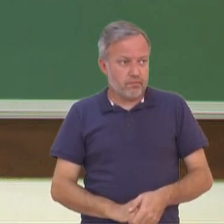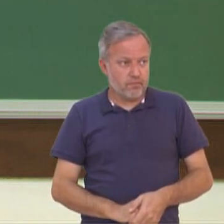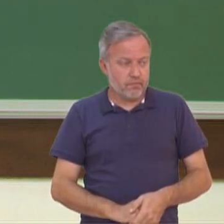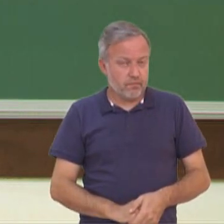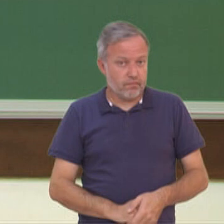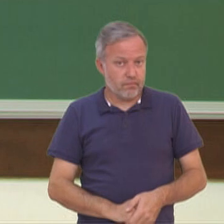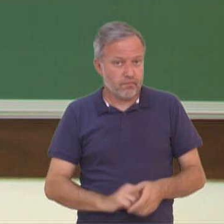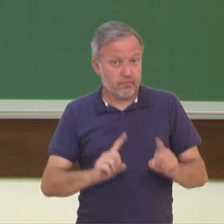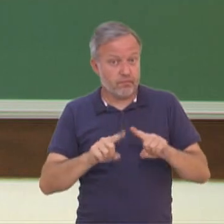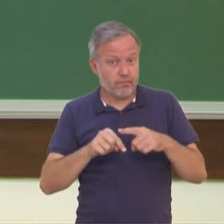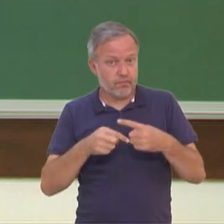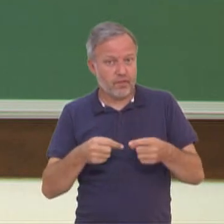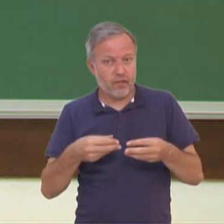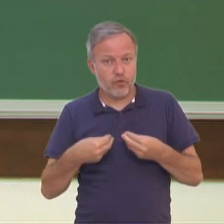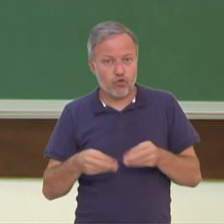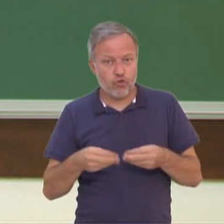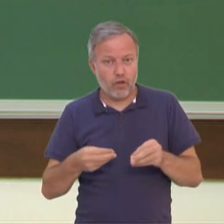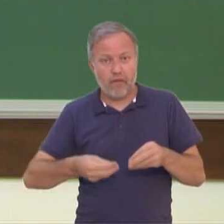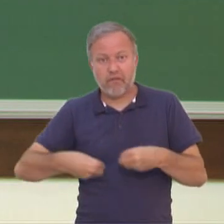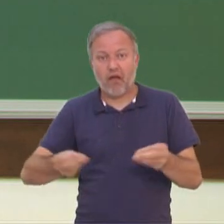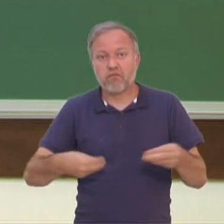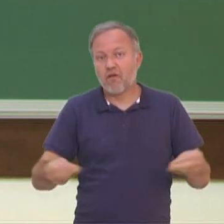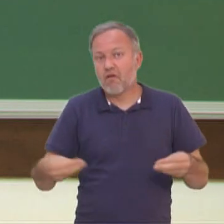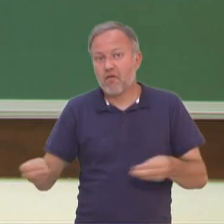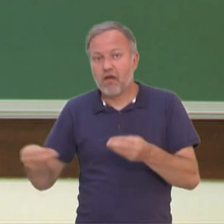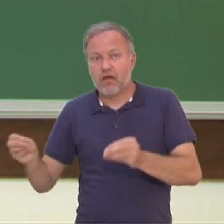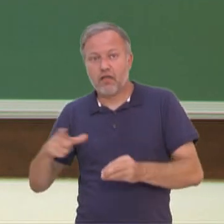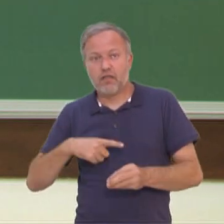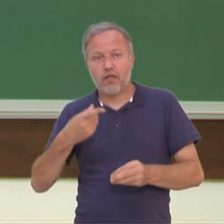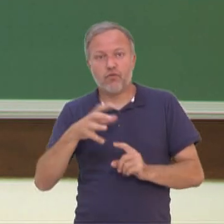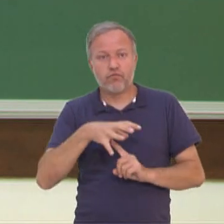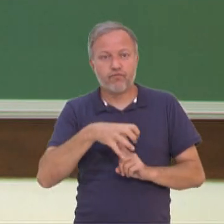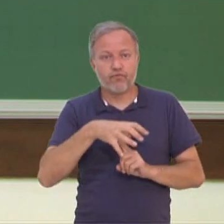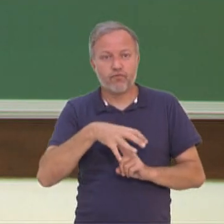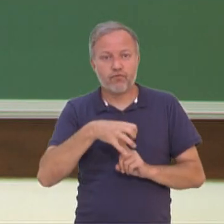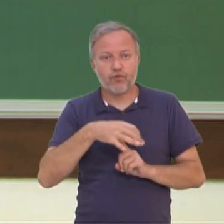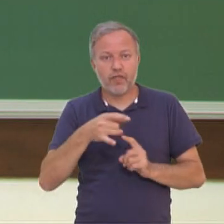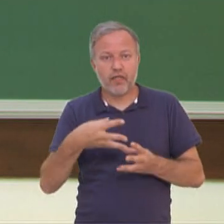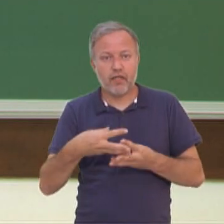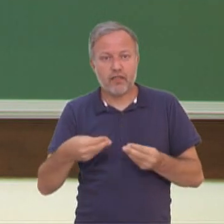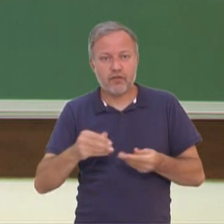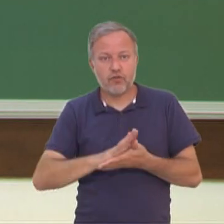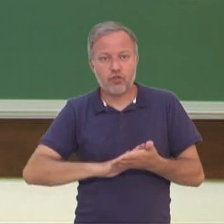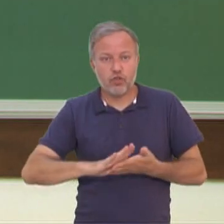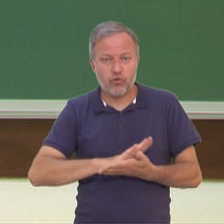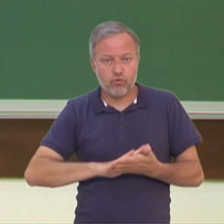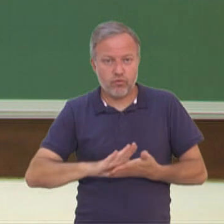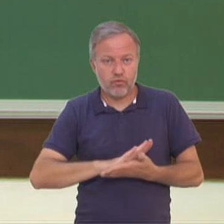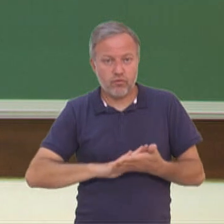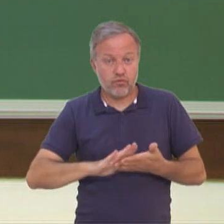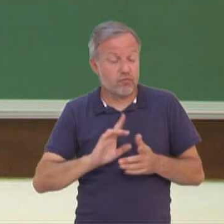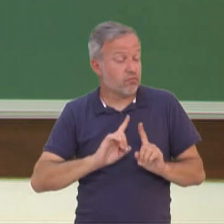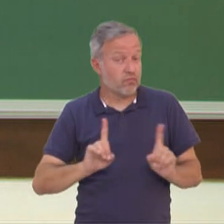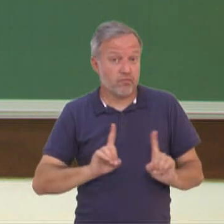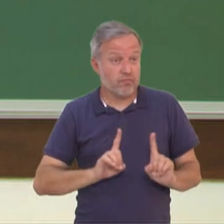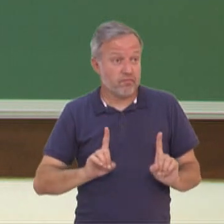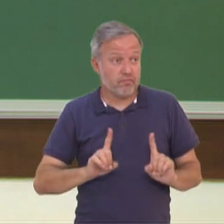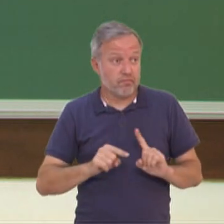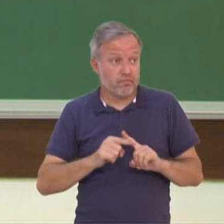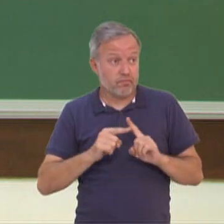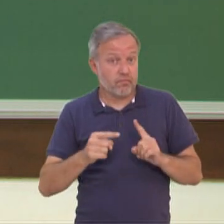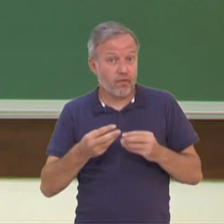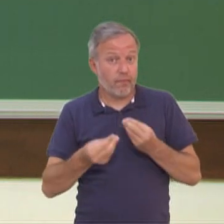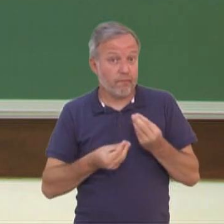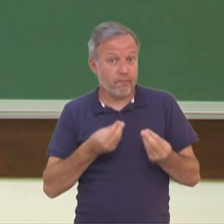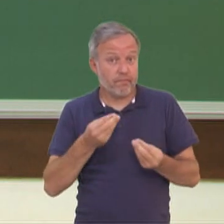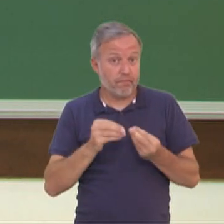falando, nossa, já dá para jogar plástico à vontade que tem como um fungo destruir. Não é bem assim. Maravilha? E como esses fungos